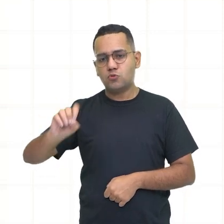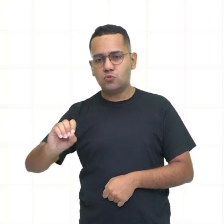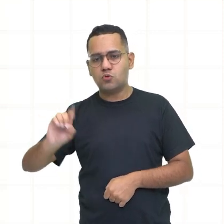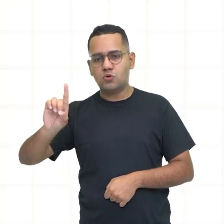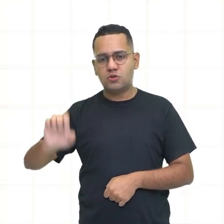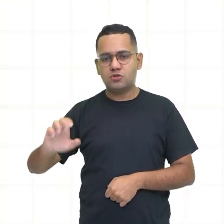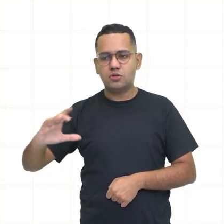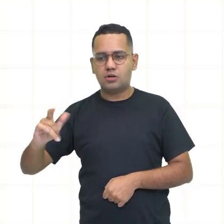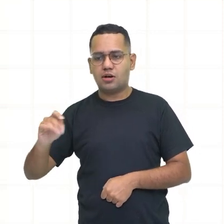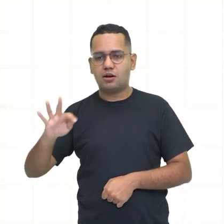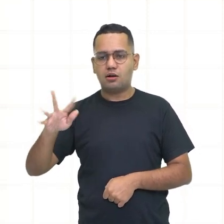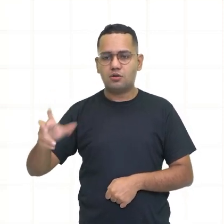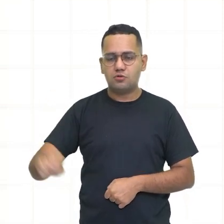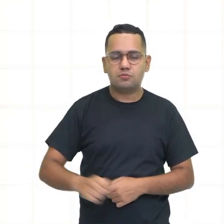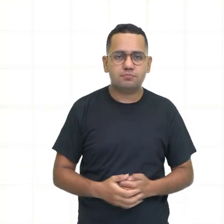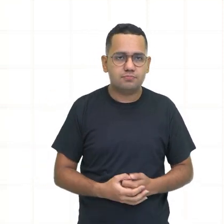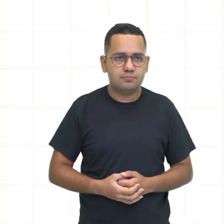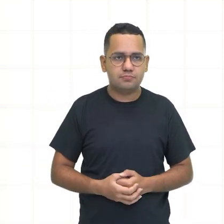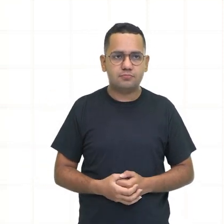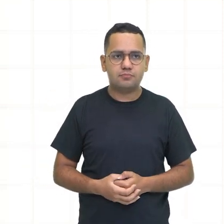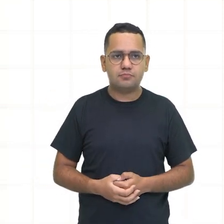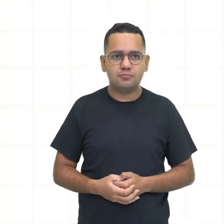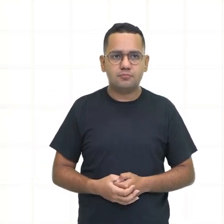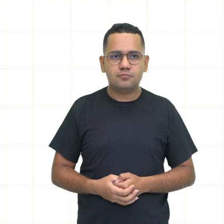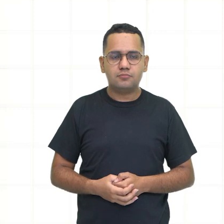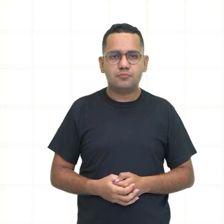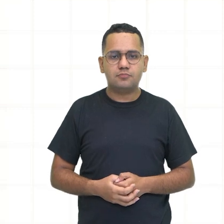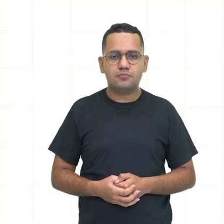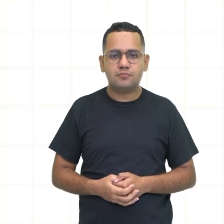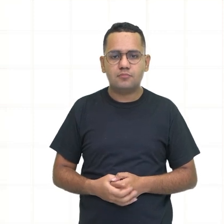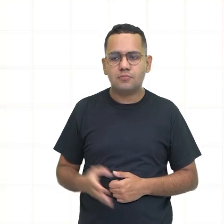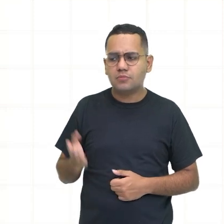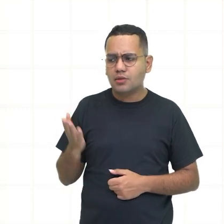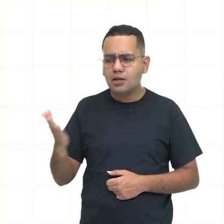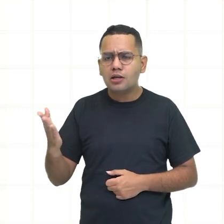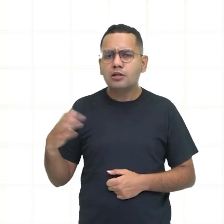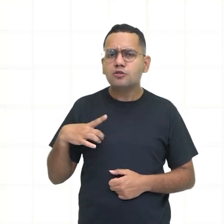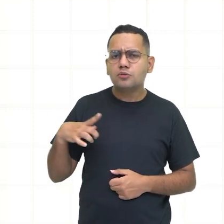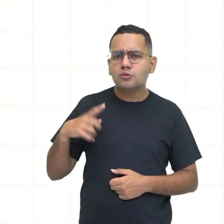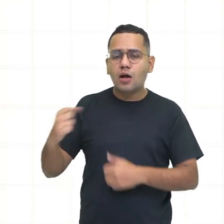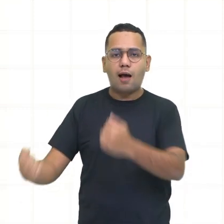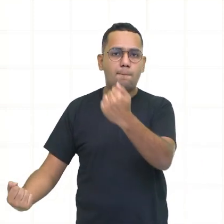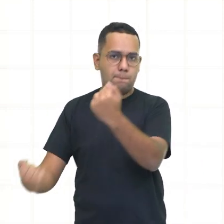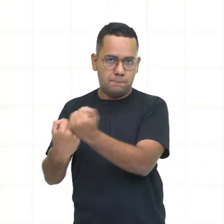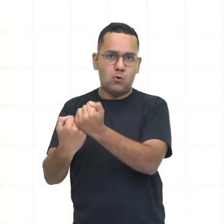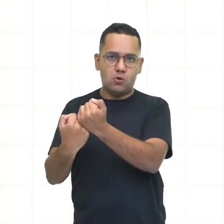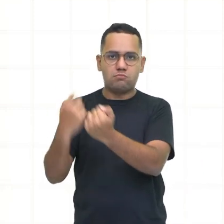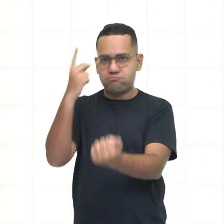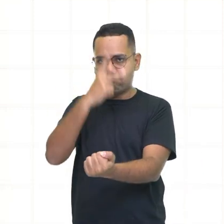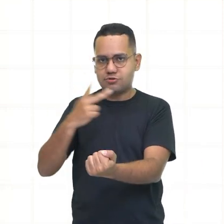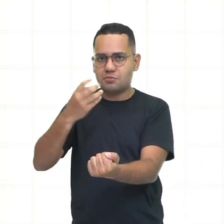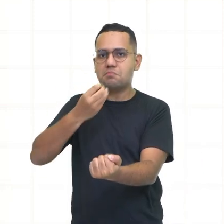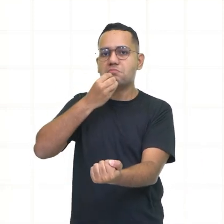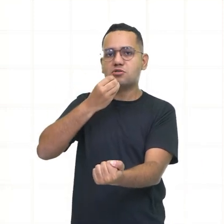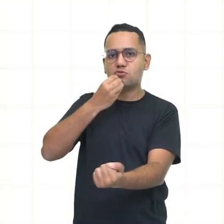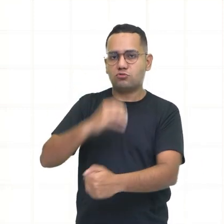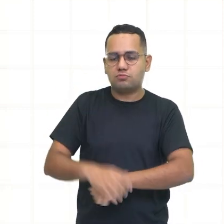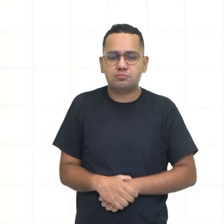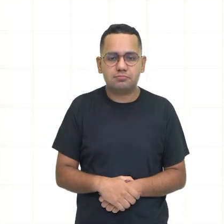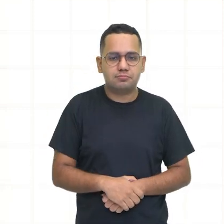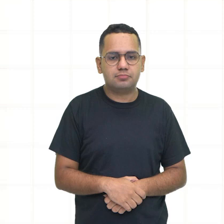Castilhos. Vale lembrar que Júlio de Castilhos ele tinha o apoio justamente de Floriano